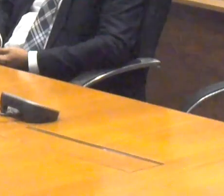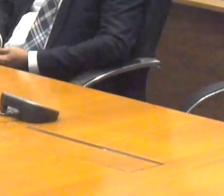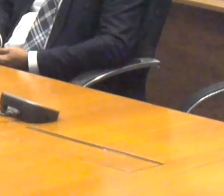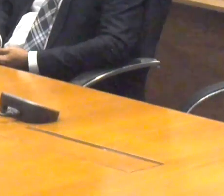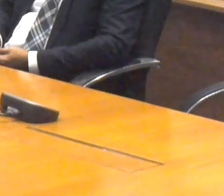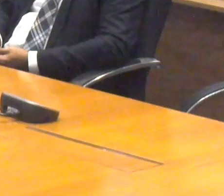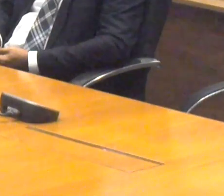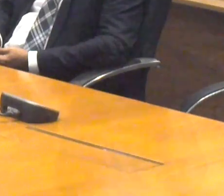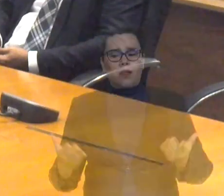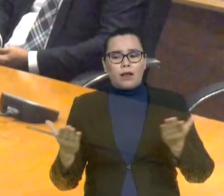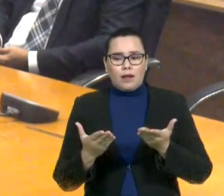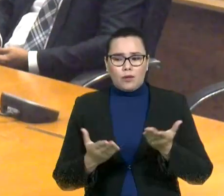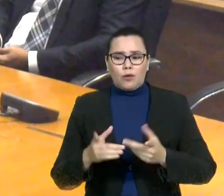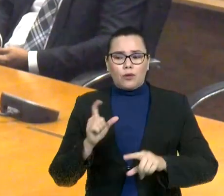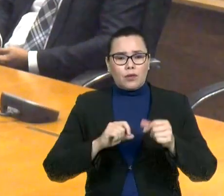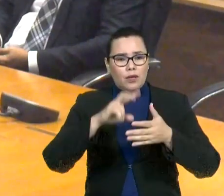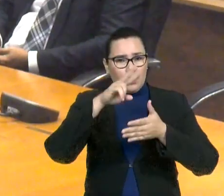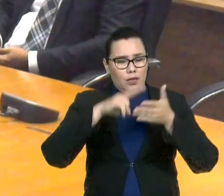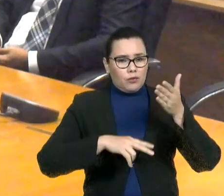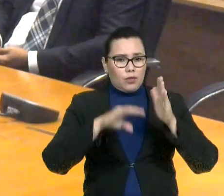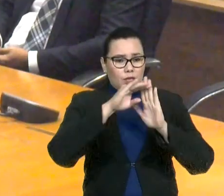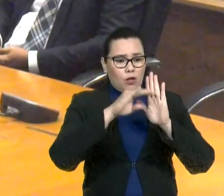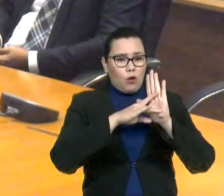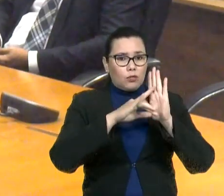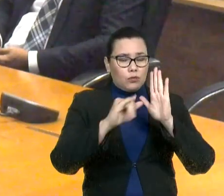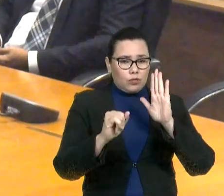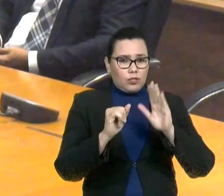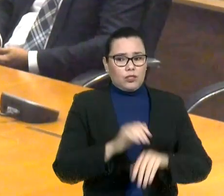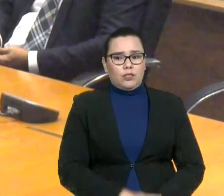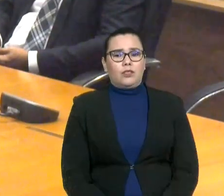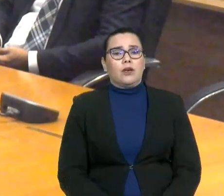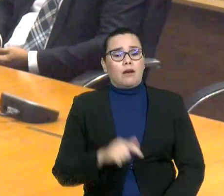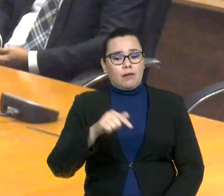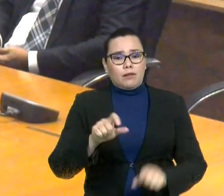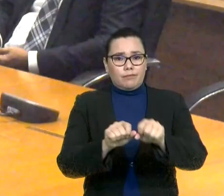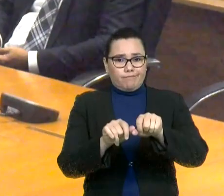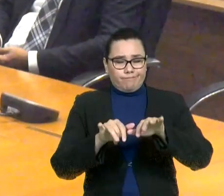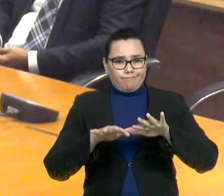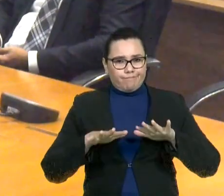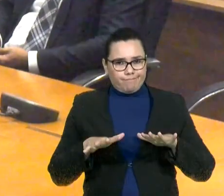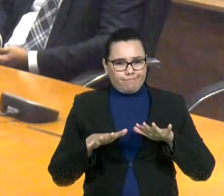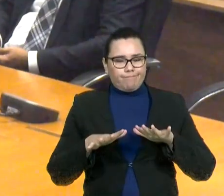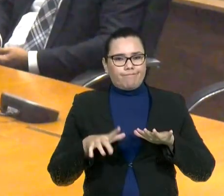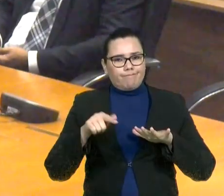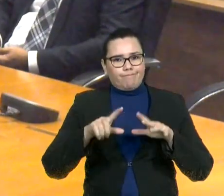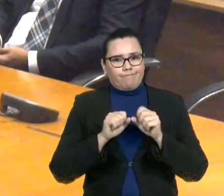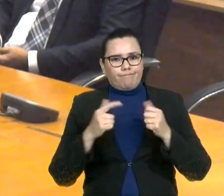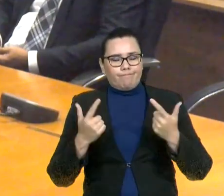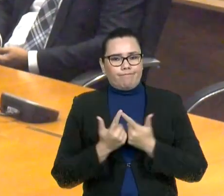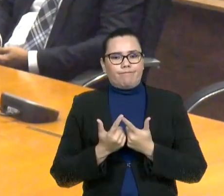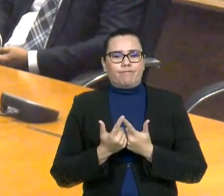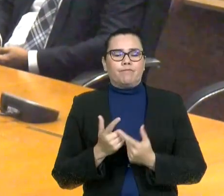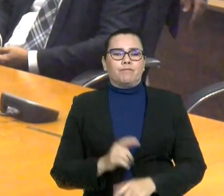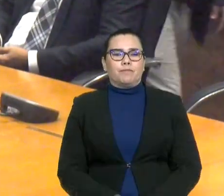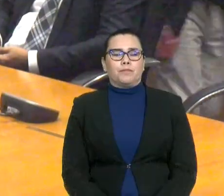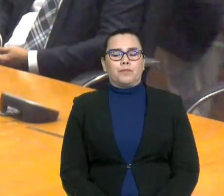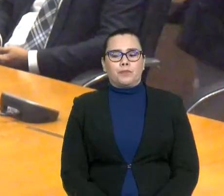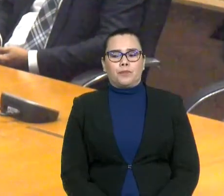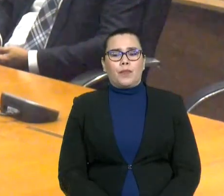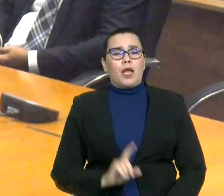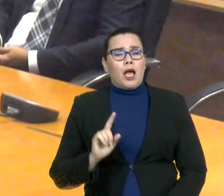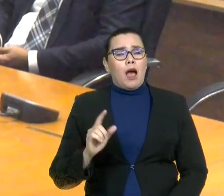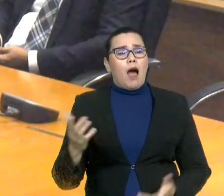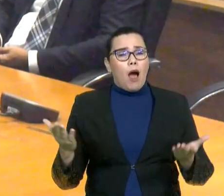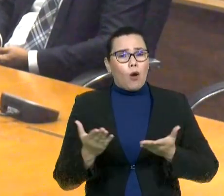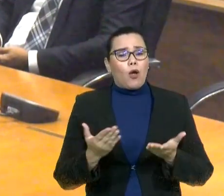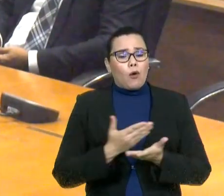Encerrado neste momento a leitura da ordem do dia aqui no plenário, deputado Najib Aykel. Até pouquinho segue o tempo dos blocos. Enquanto